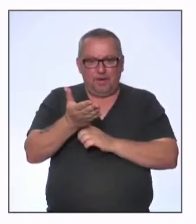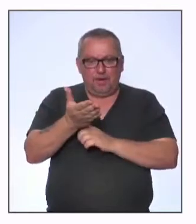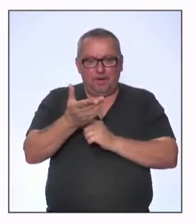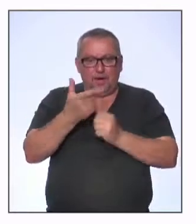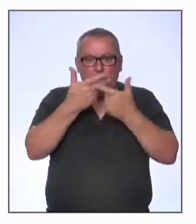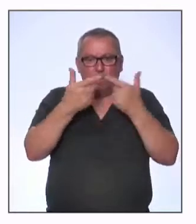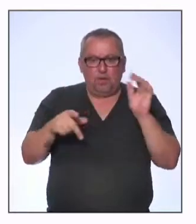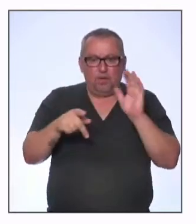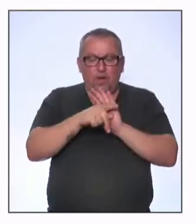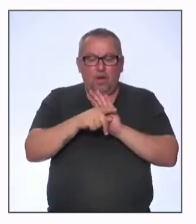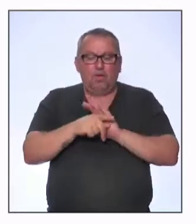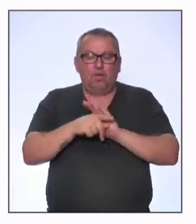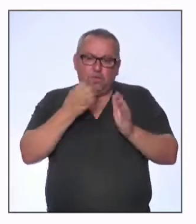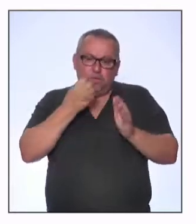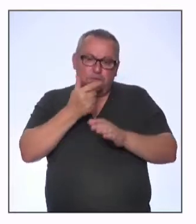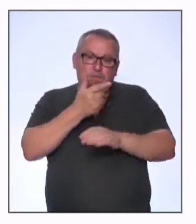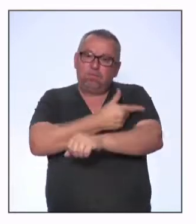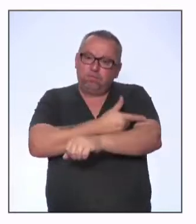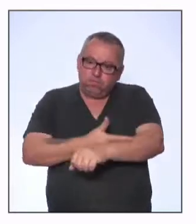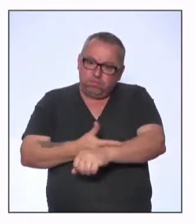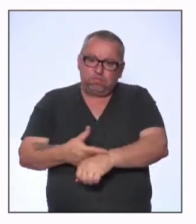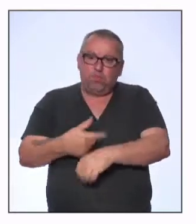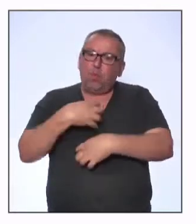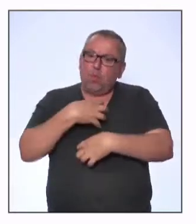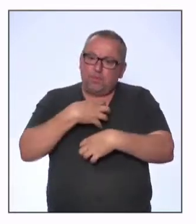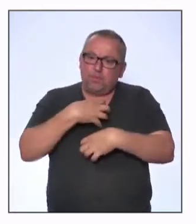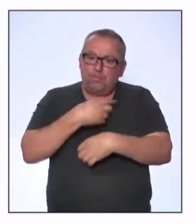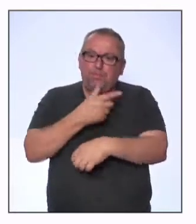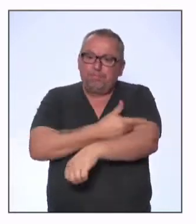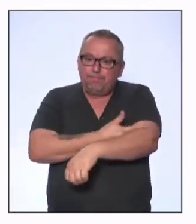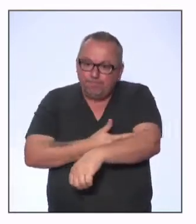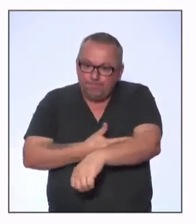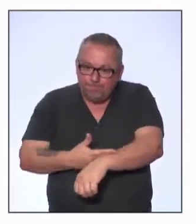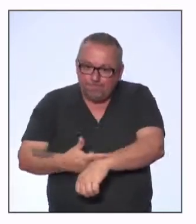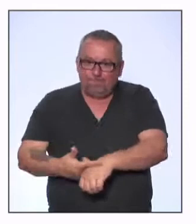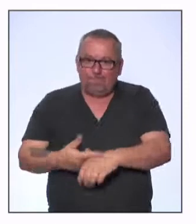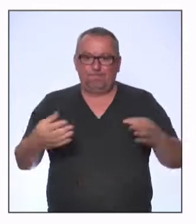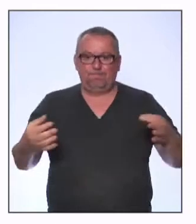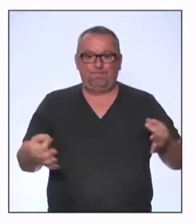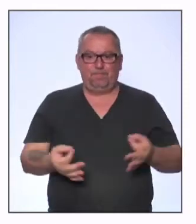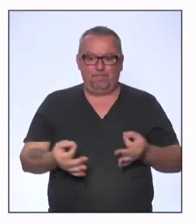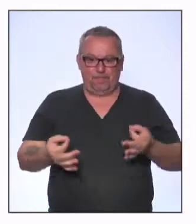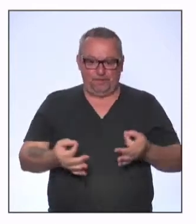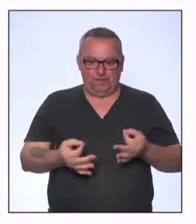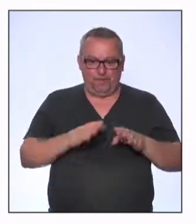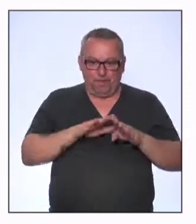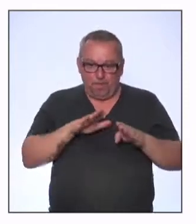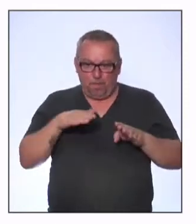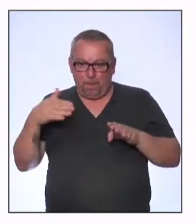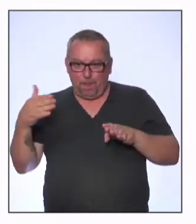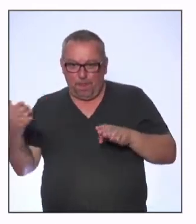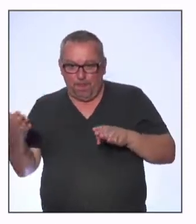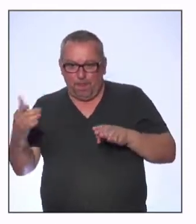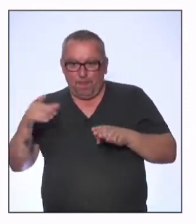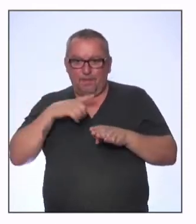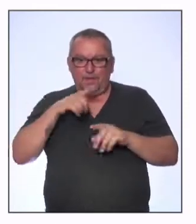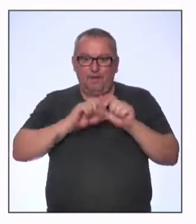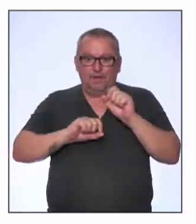questões de boas maneiras, comportamentos que indicam boas maneiras. Do lado esquerdo, a gente